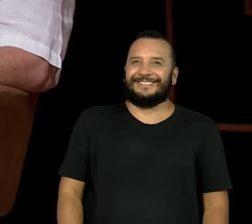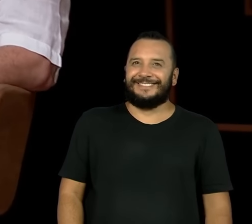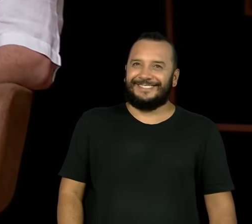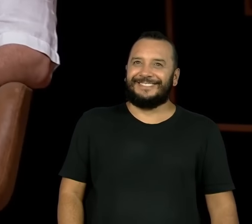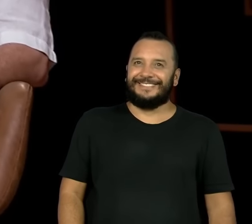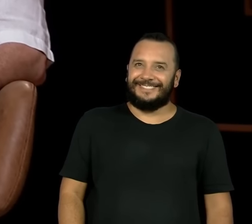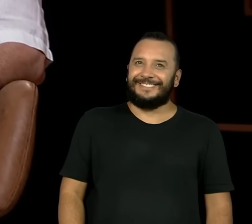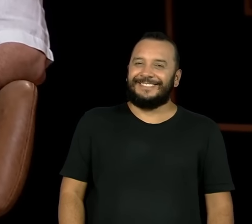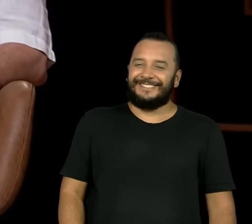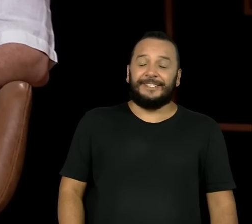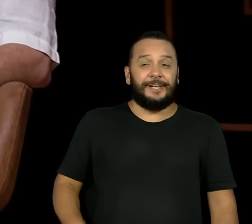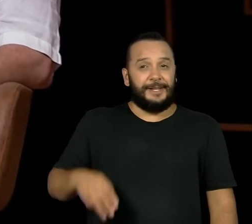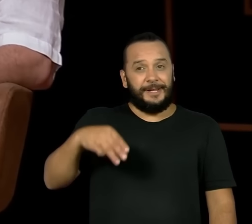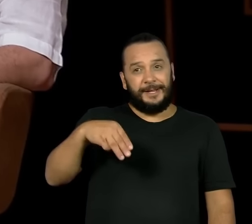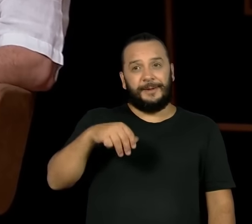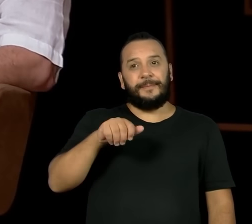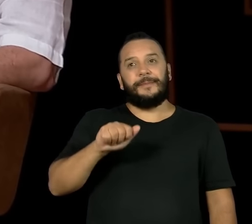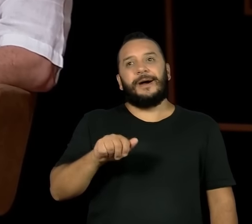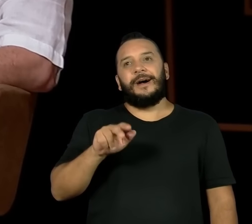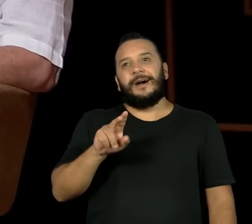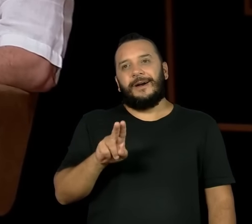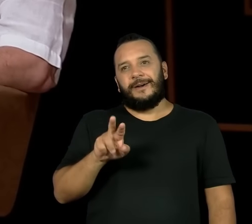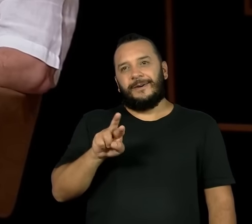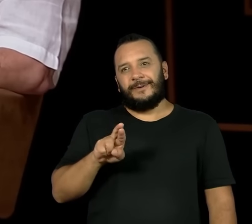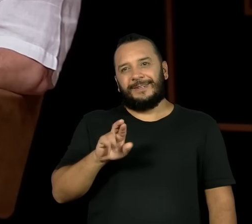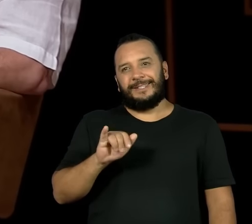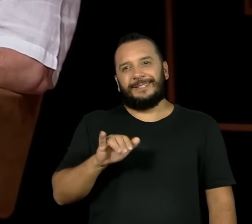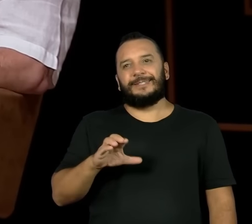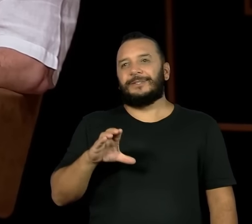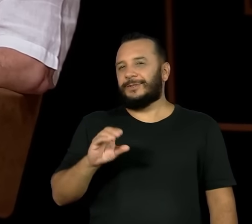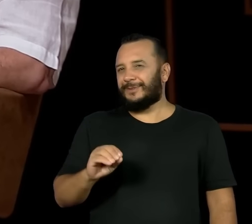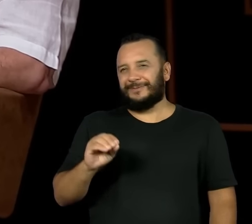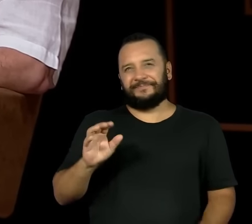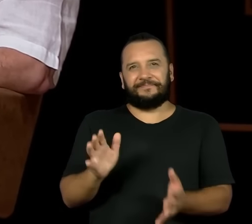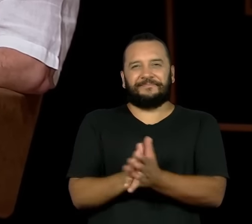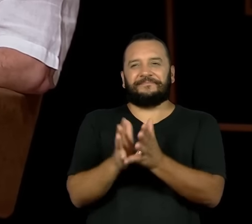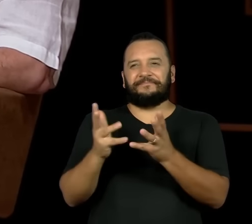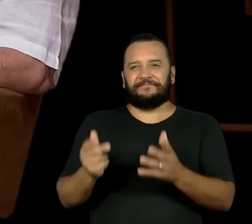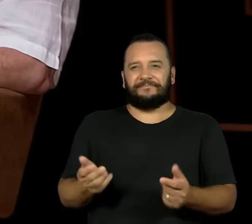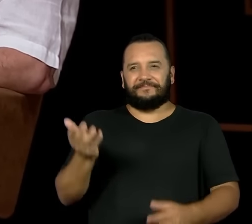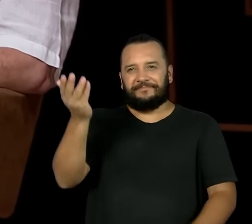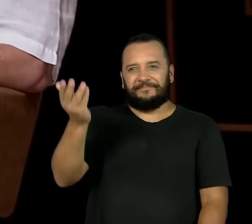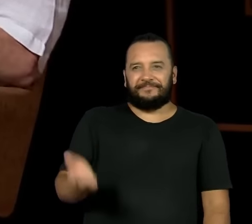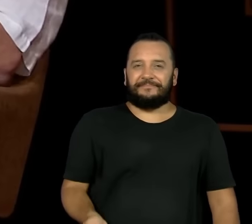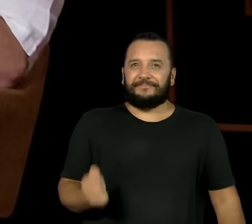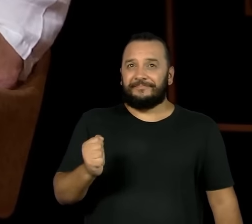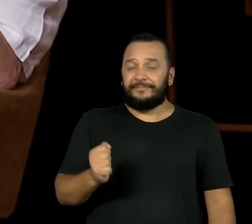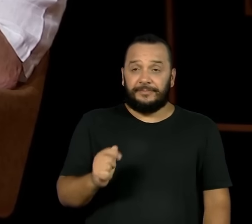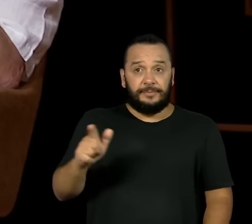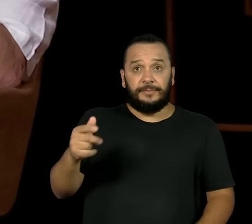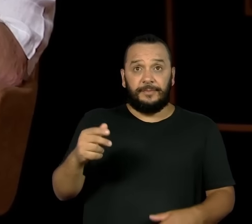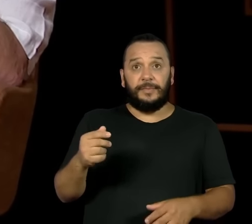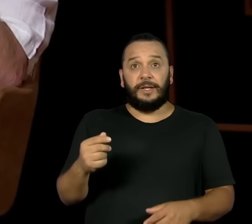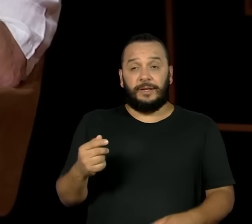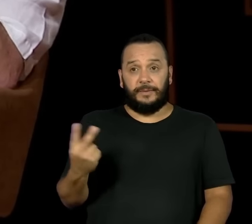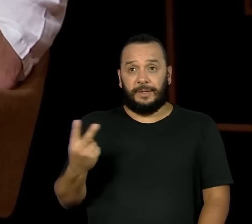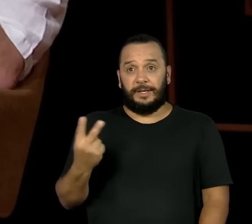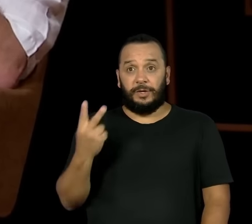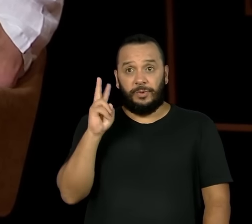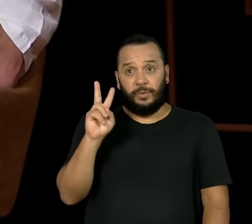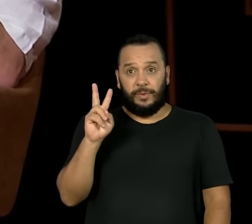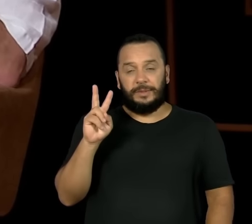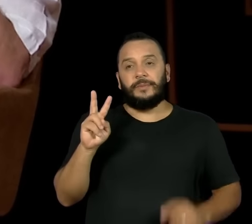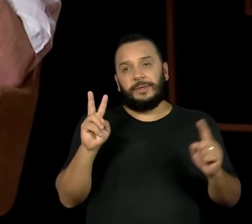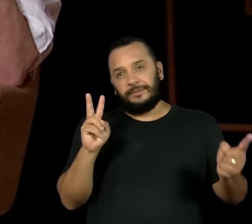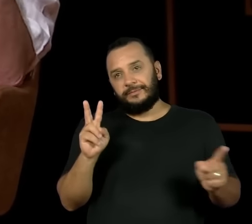bateria Maurício realmente Fantástico assim a gente é o que ele falou eles eram uma dupla uhum e